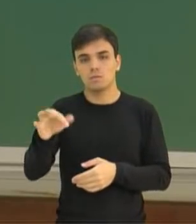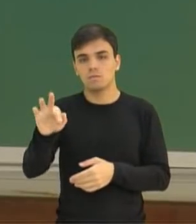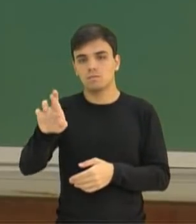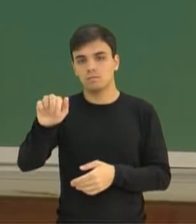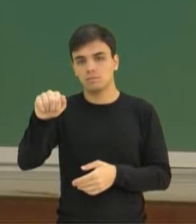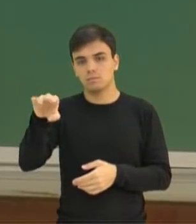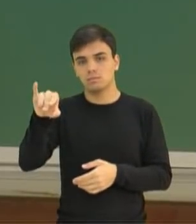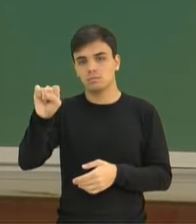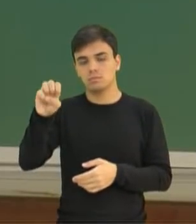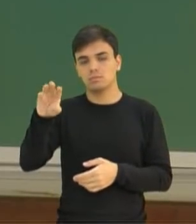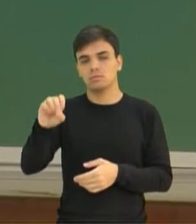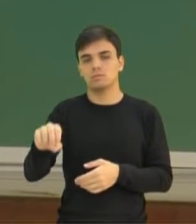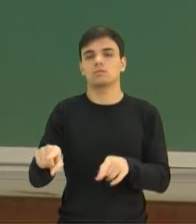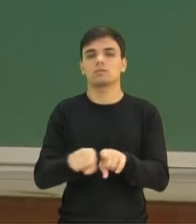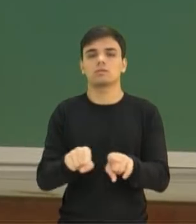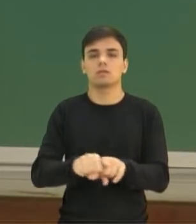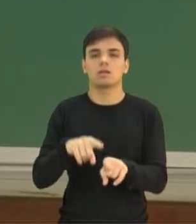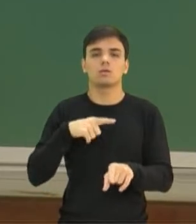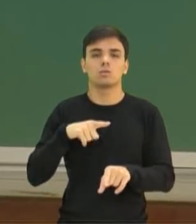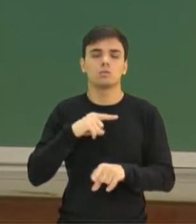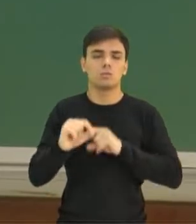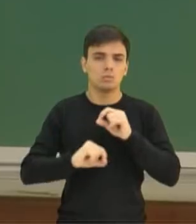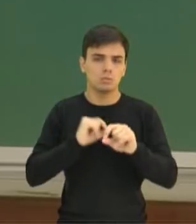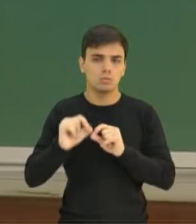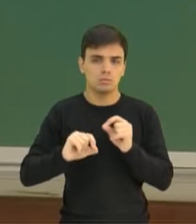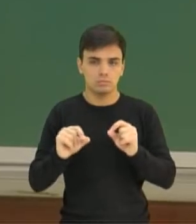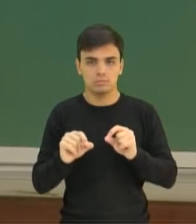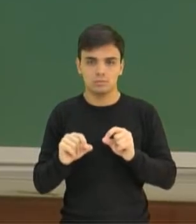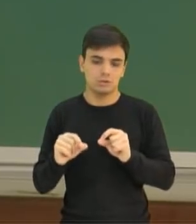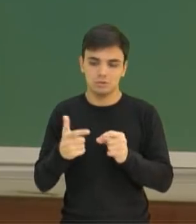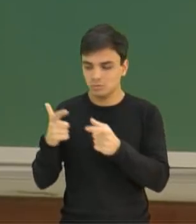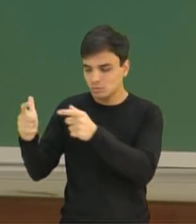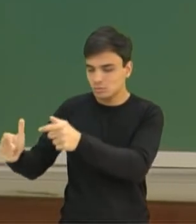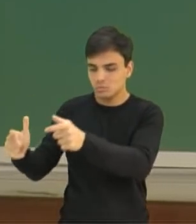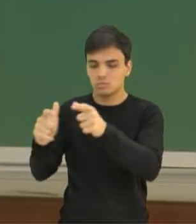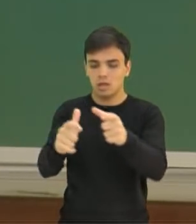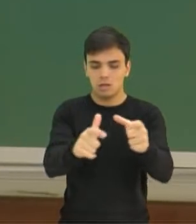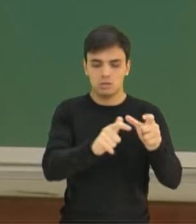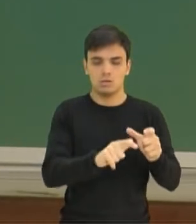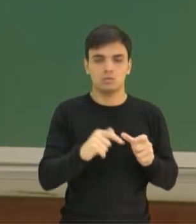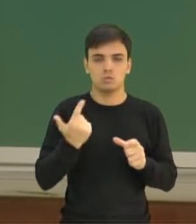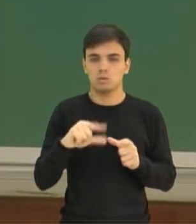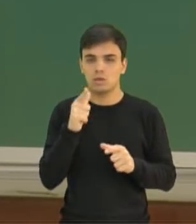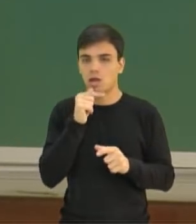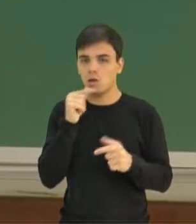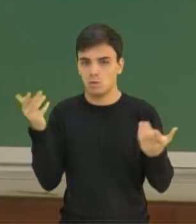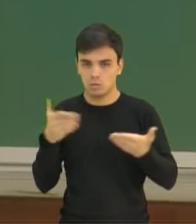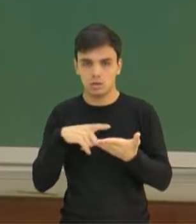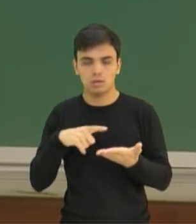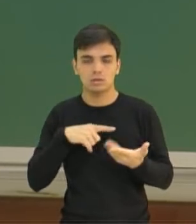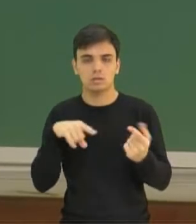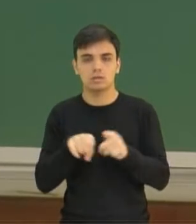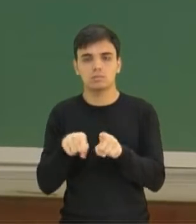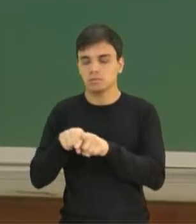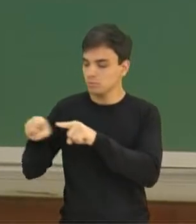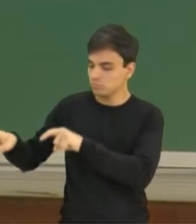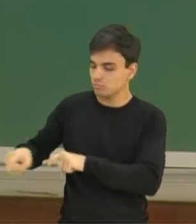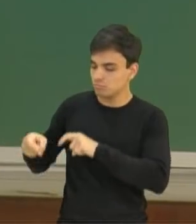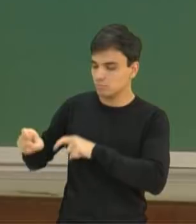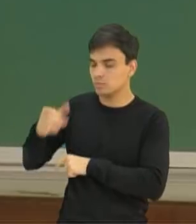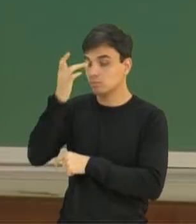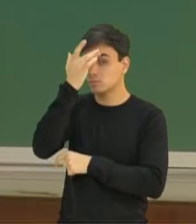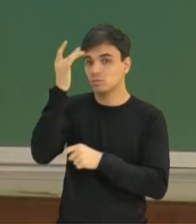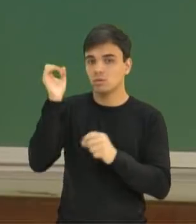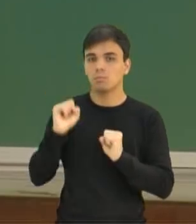favorece ali a irrigação de áreas que antes não se tinha essa condição. E aí o desenvolvimento da agricultura, as pessoas podem voltar